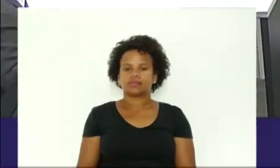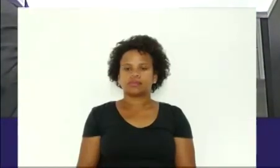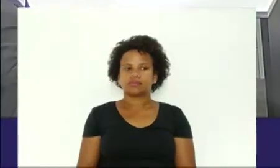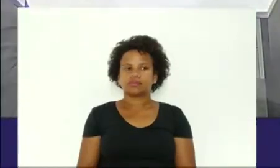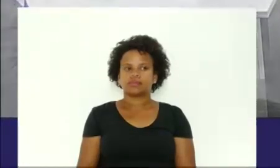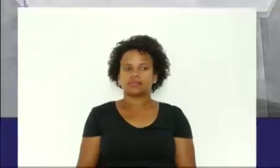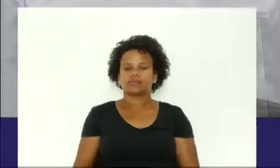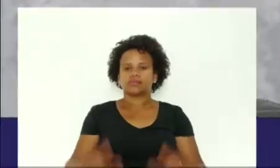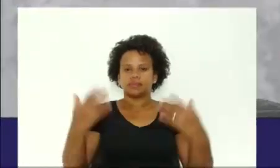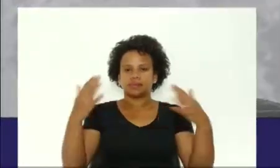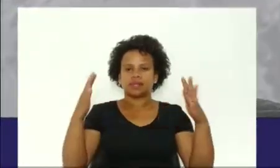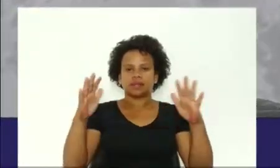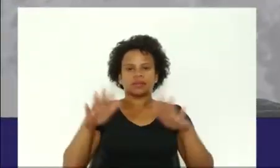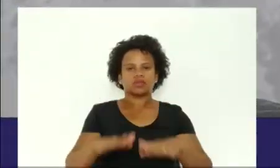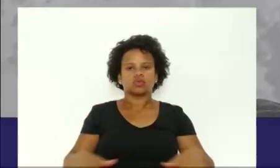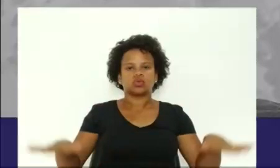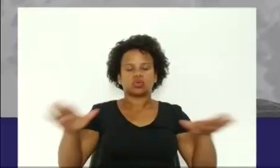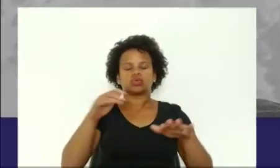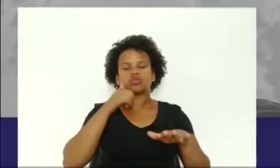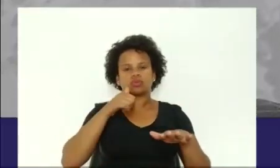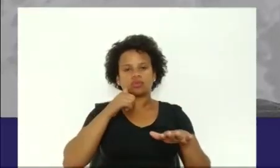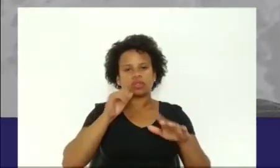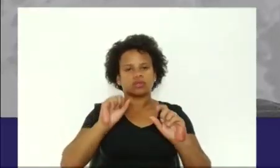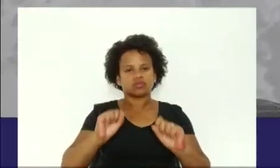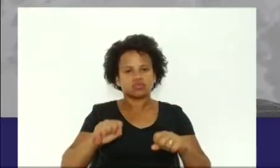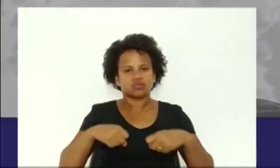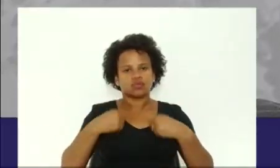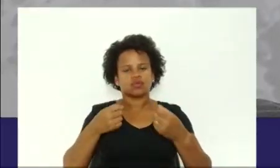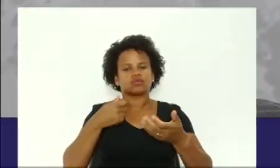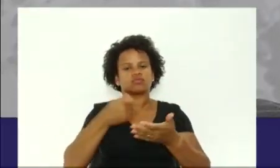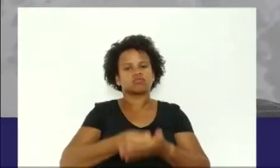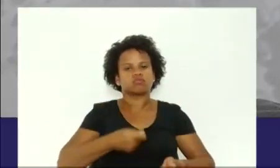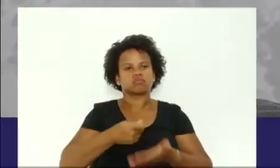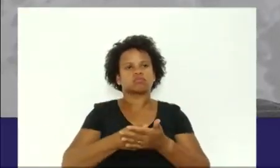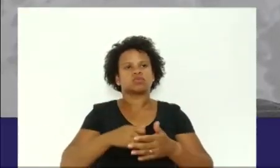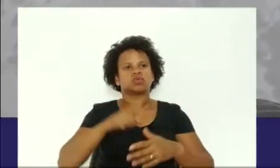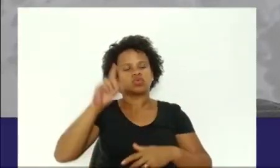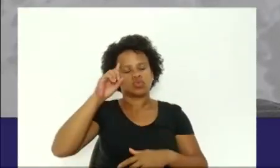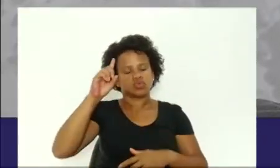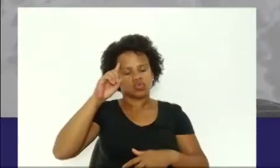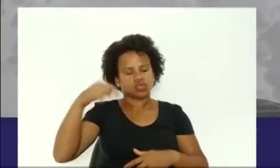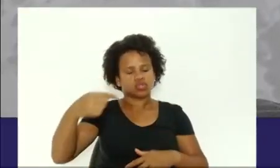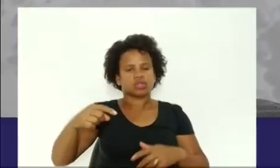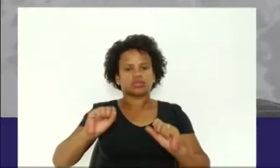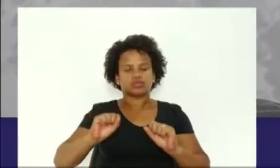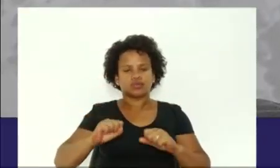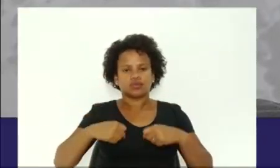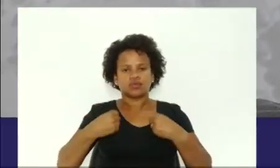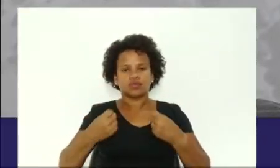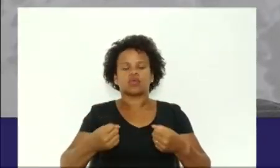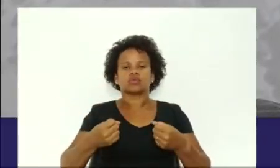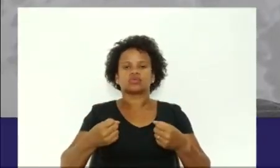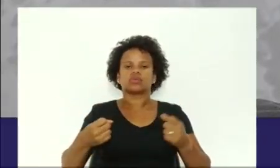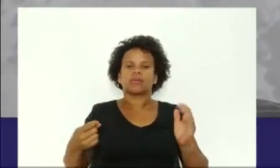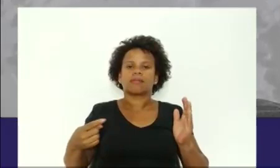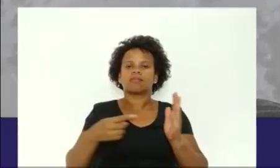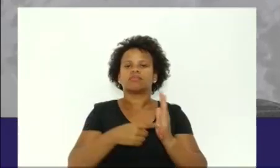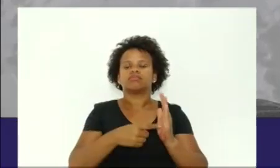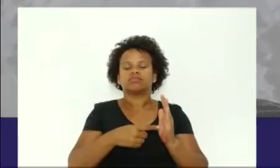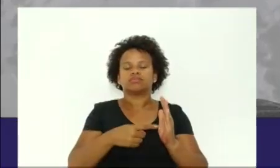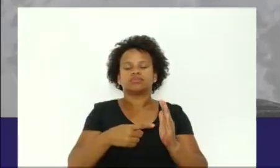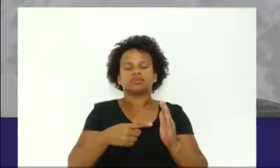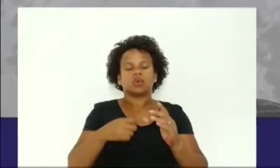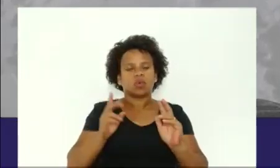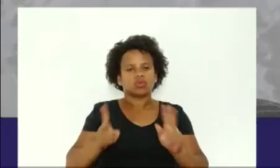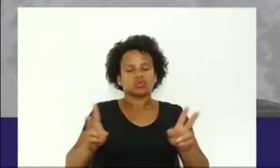Parabéns a todas as mulheres que batalham diariamente e encontram forças e motivos para seguir em frente. Passo a